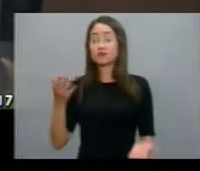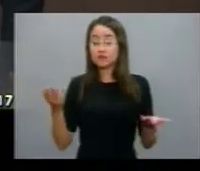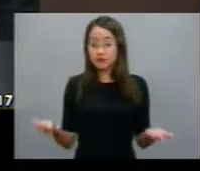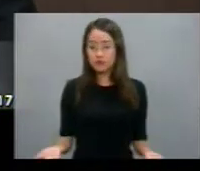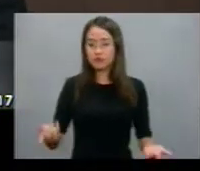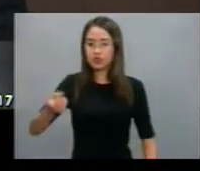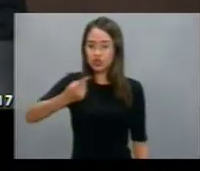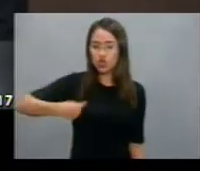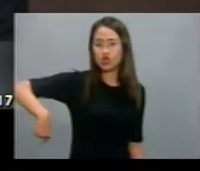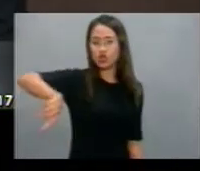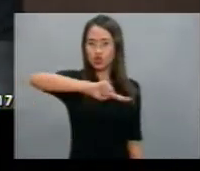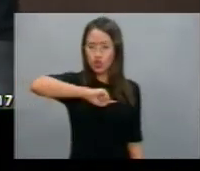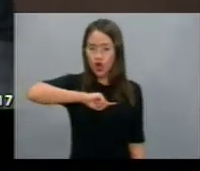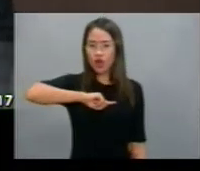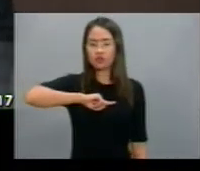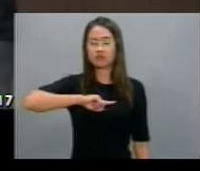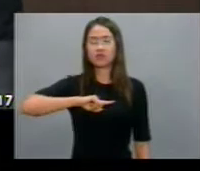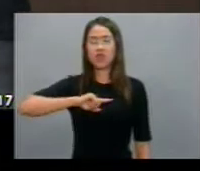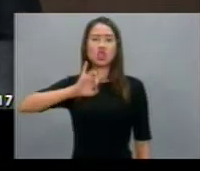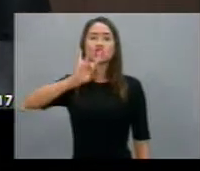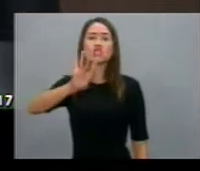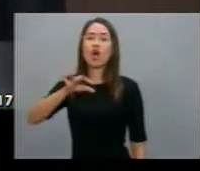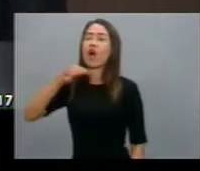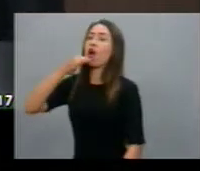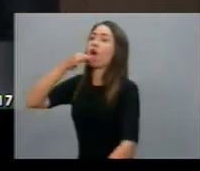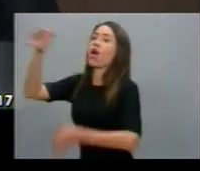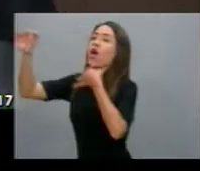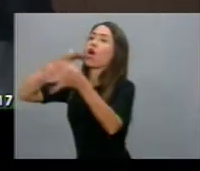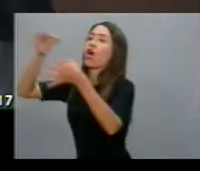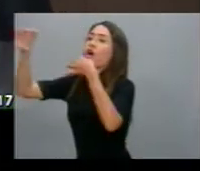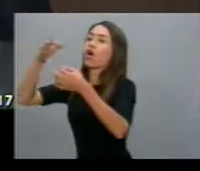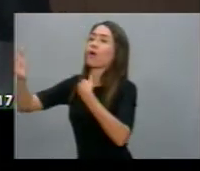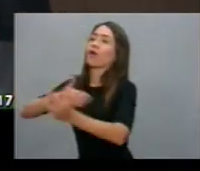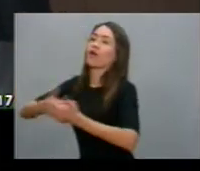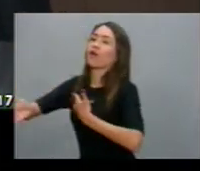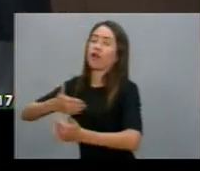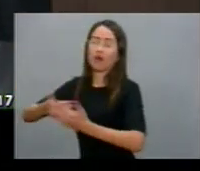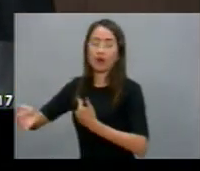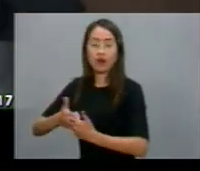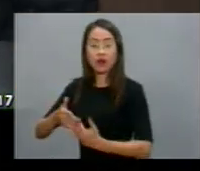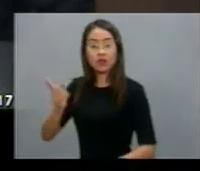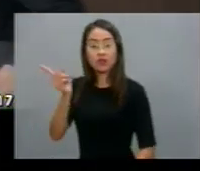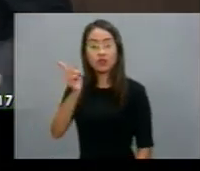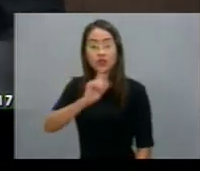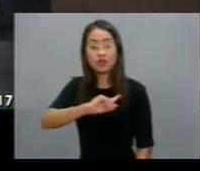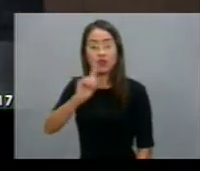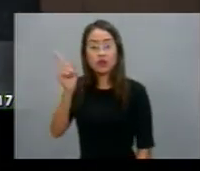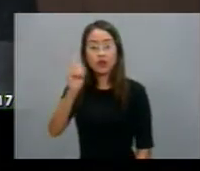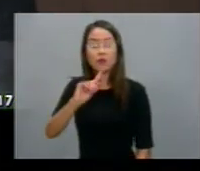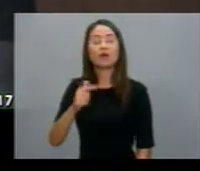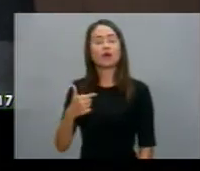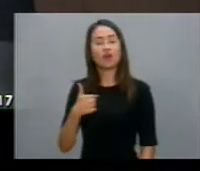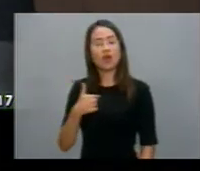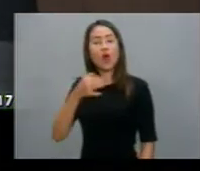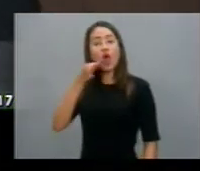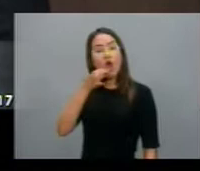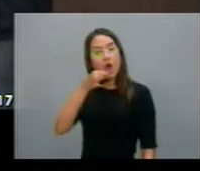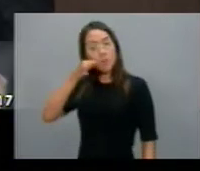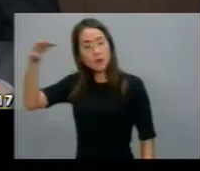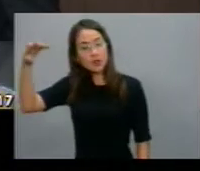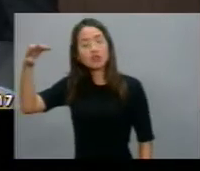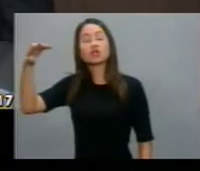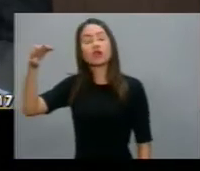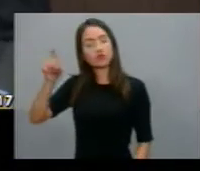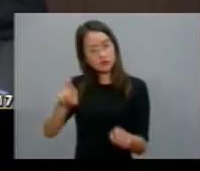nós iremos criticar, independentemente da justeza ou não, as posições do